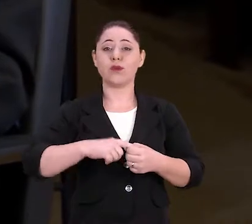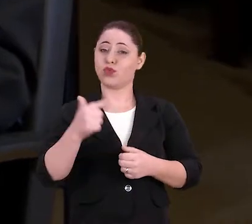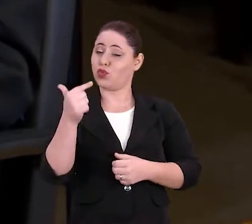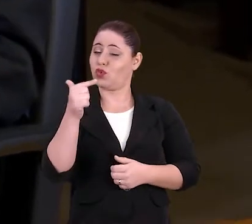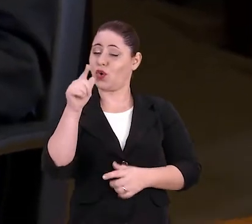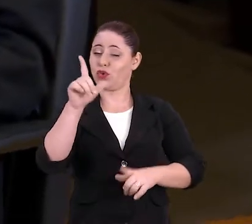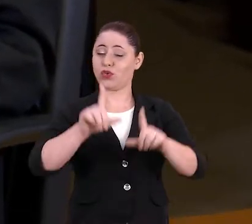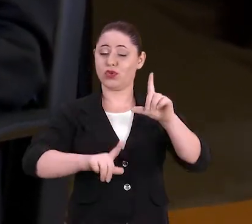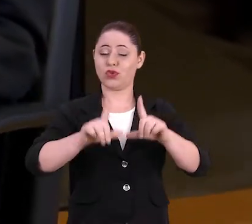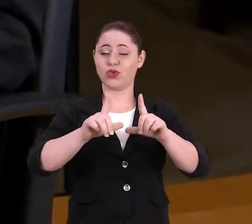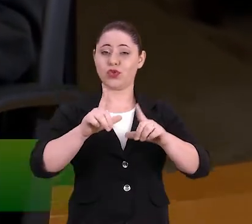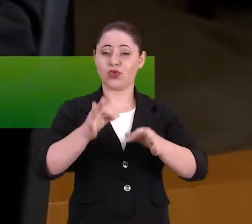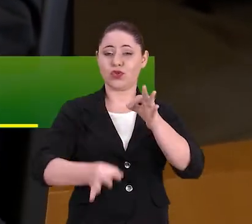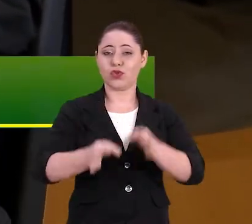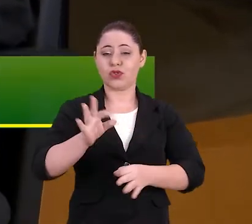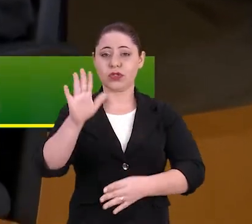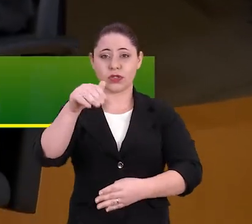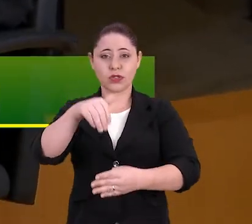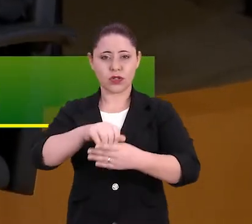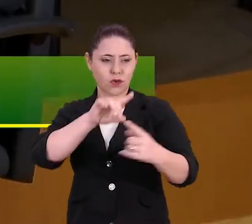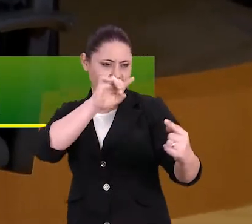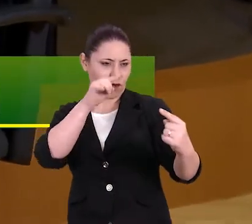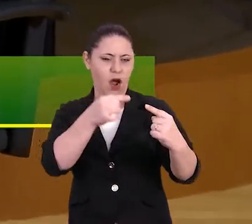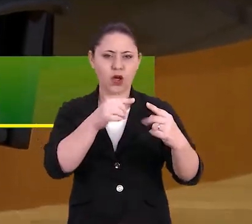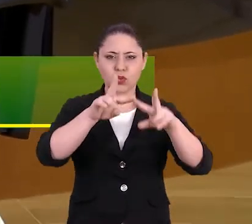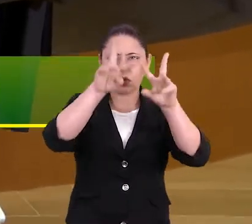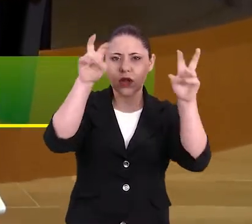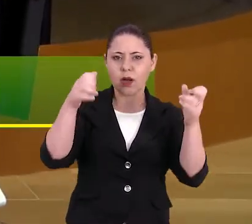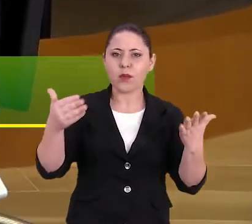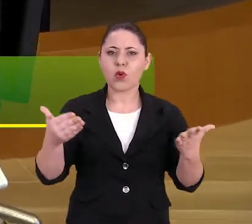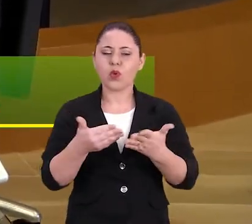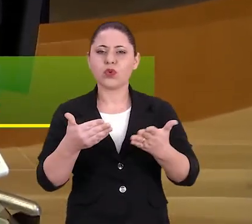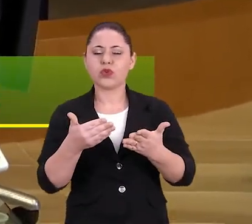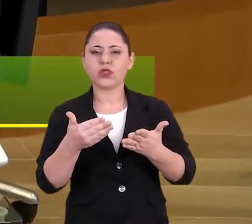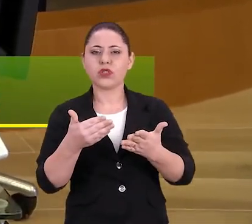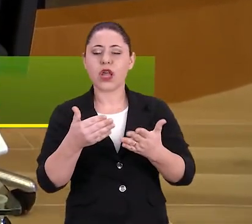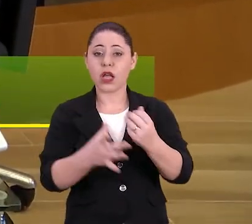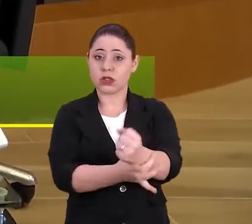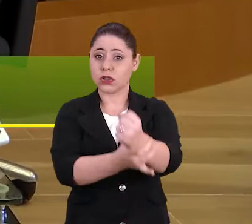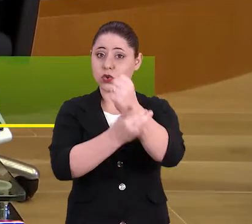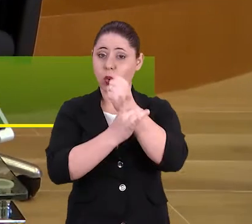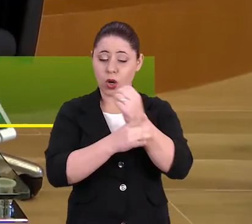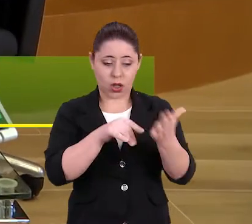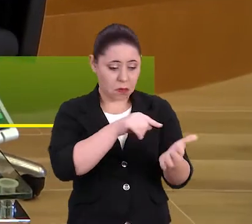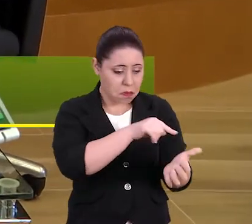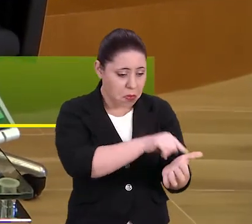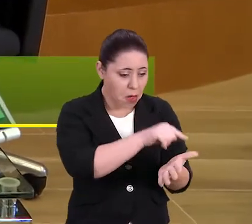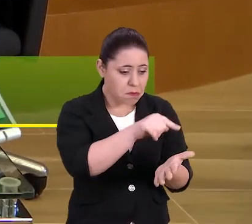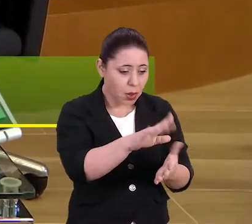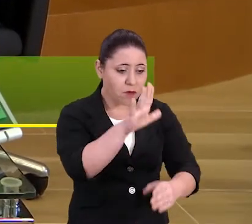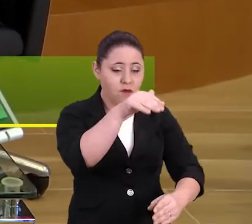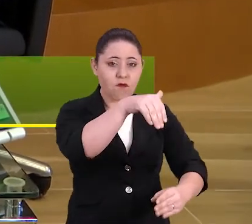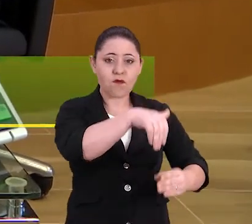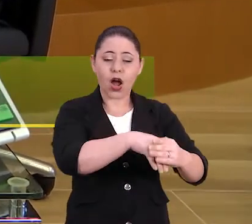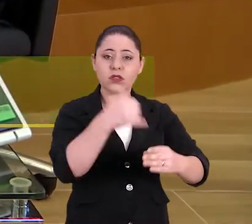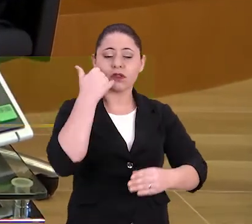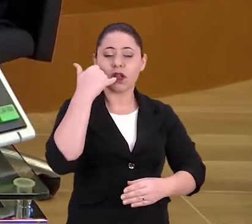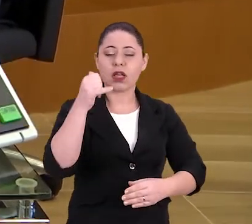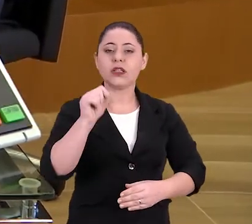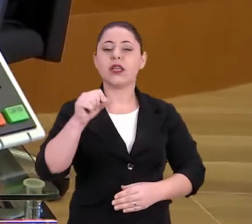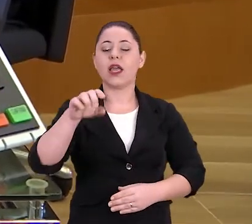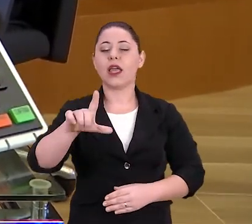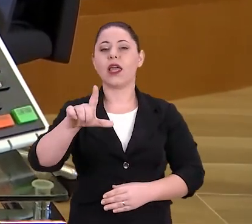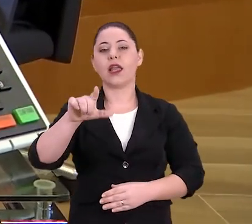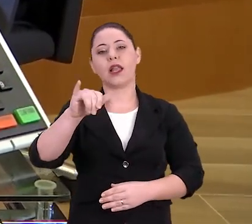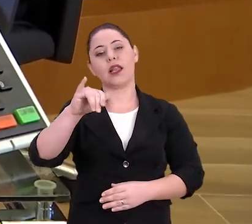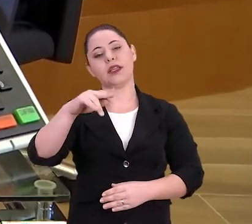Voltamos com o segundo bloco do Justiça Eleitoral em Foco de hoje. O assunto que nós estamos tratando é a segurança da urna eletrônica. Quem está comigo é a